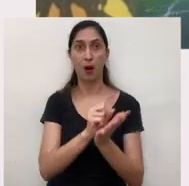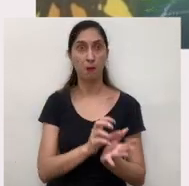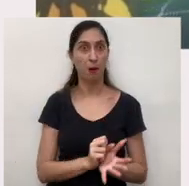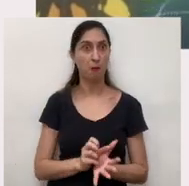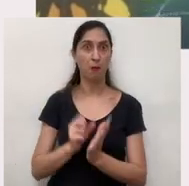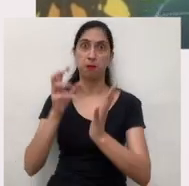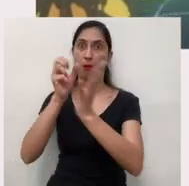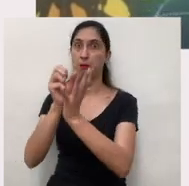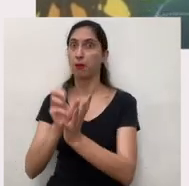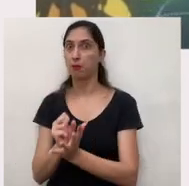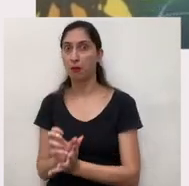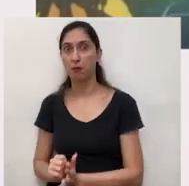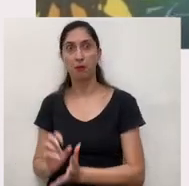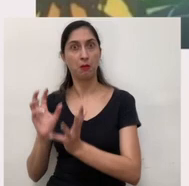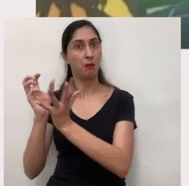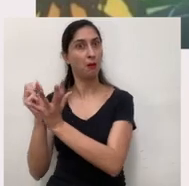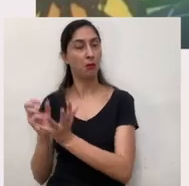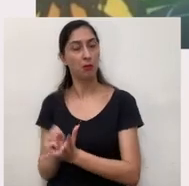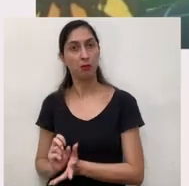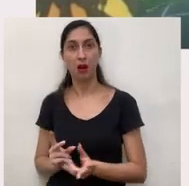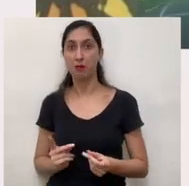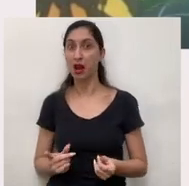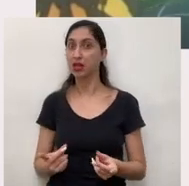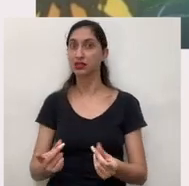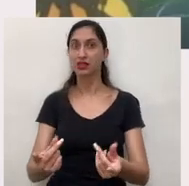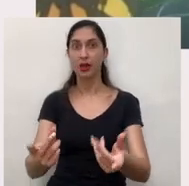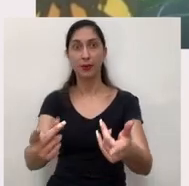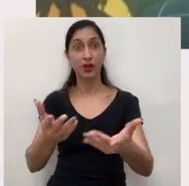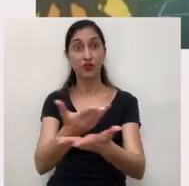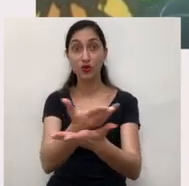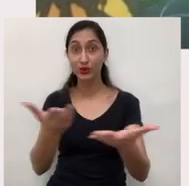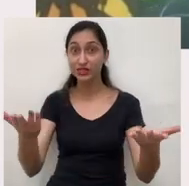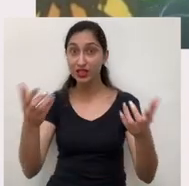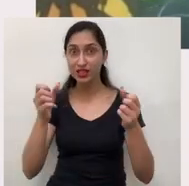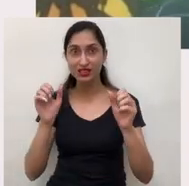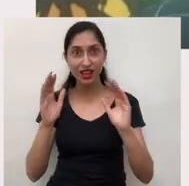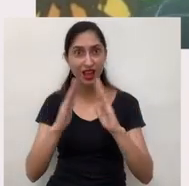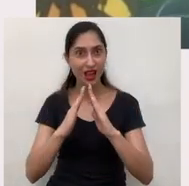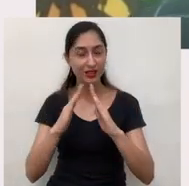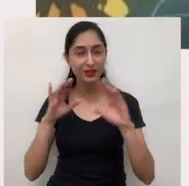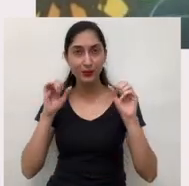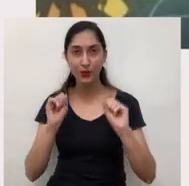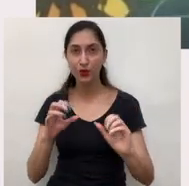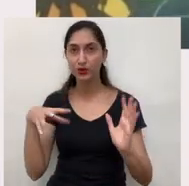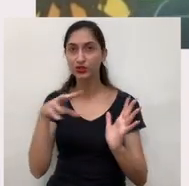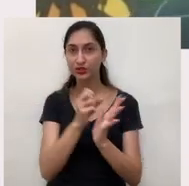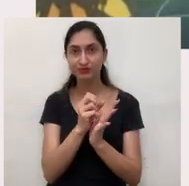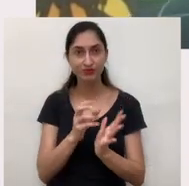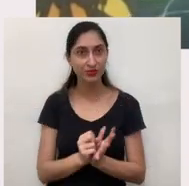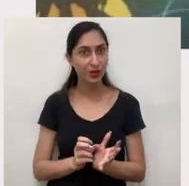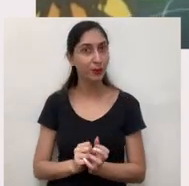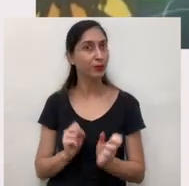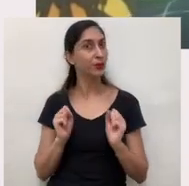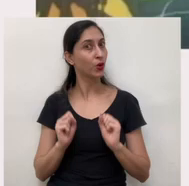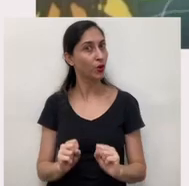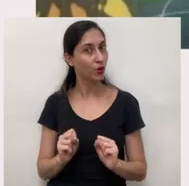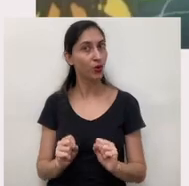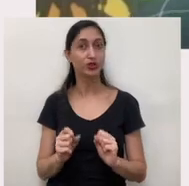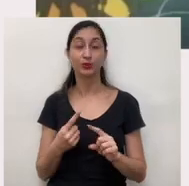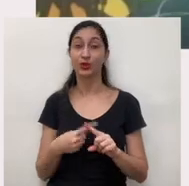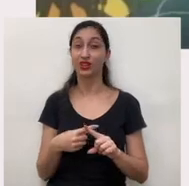esse convite, então, para todos que nos assistem, de criar os seus próprios inventários, de brincar com essas coletas de ornamentos que a